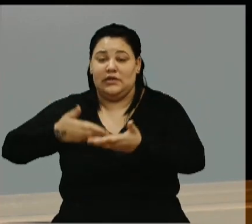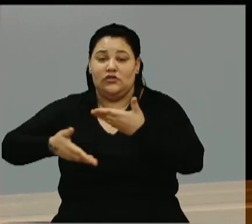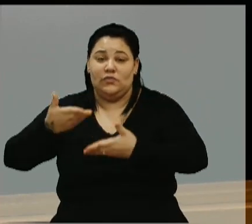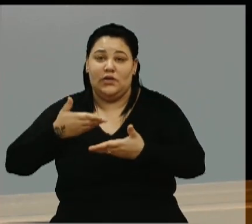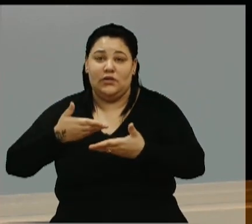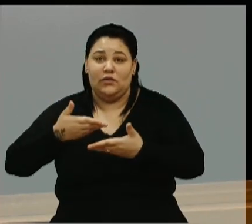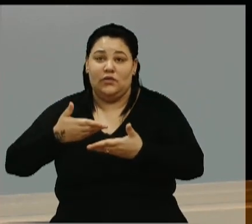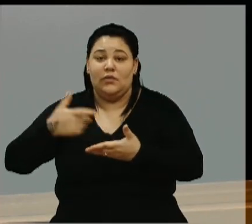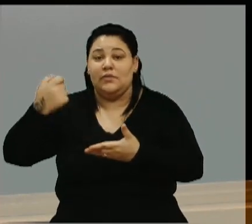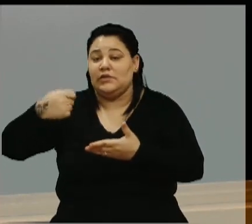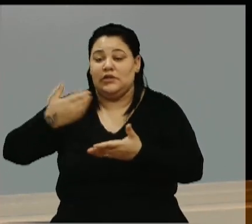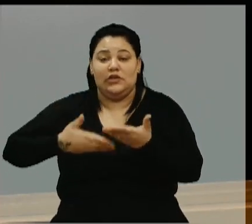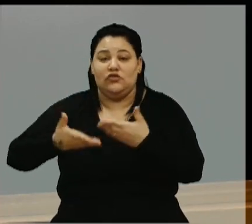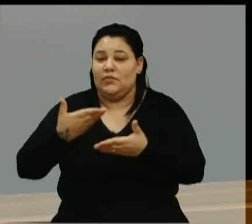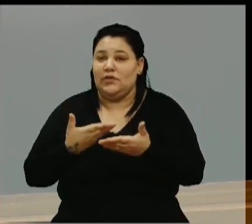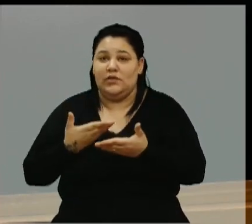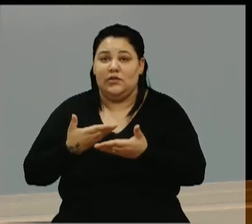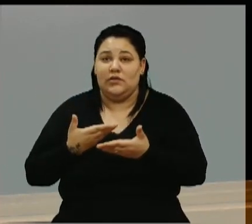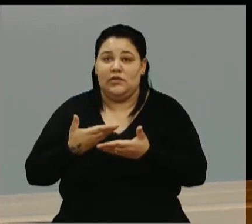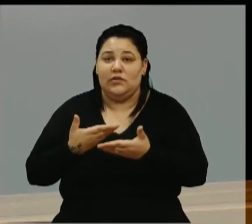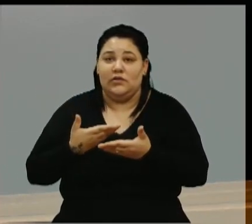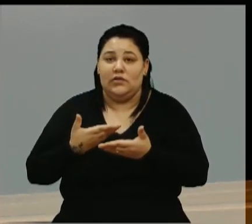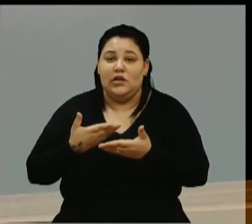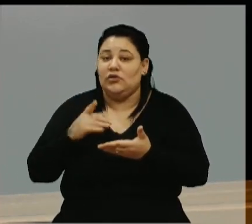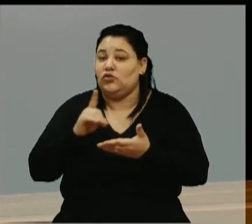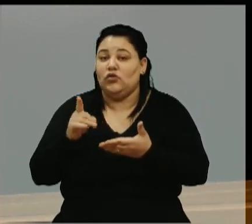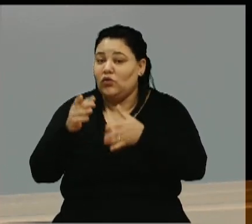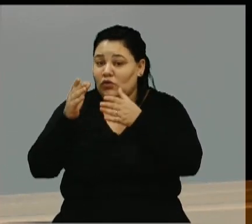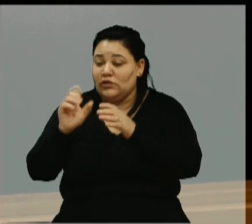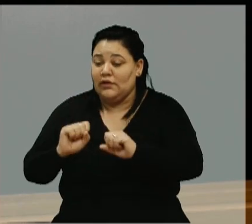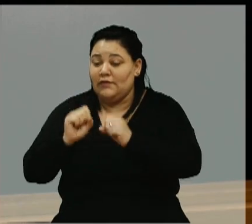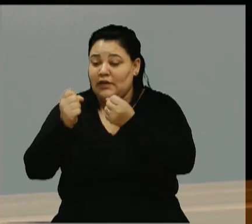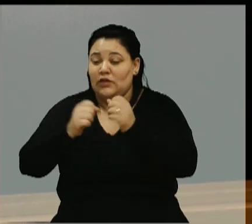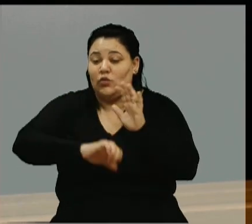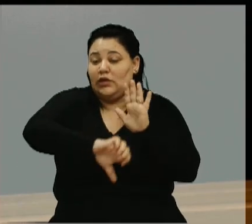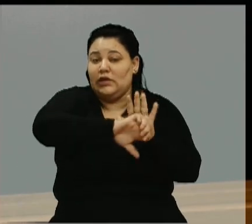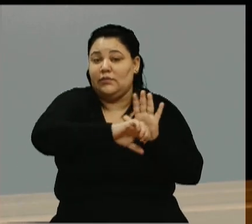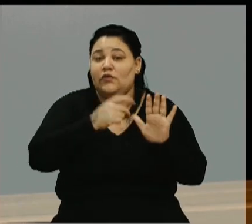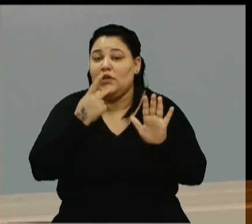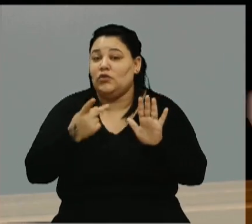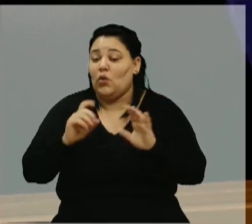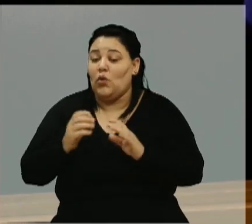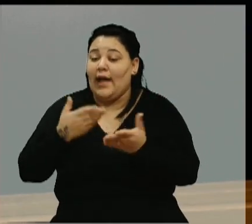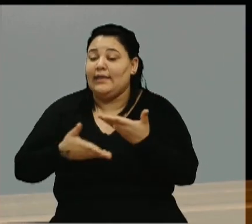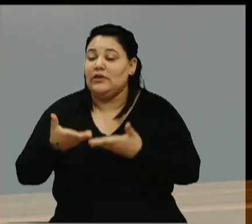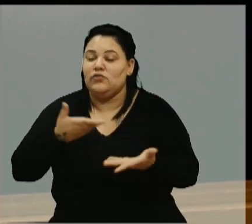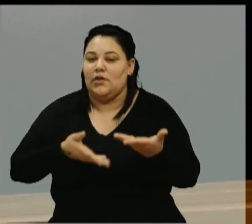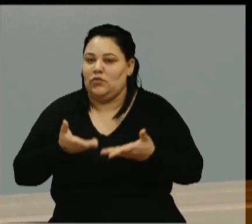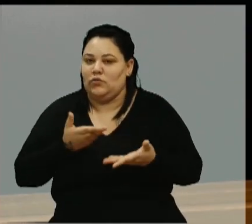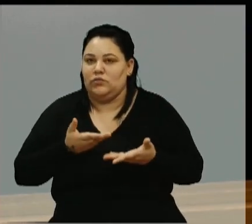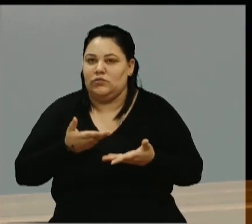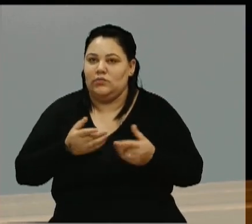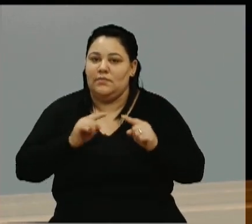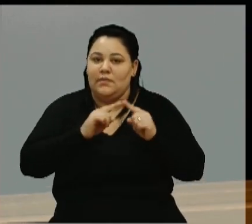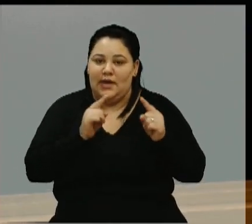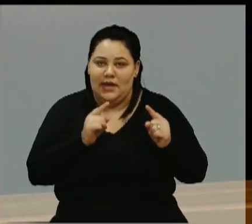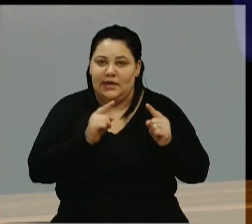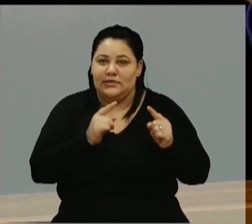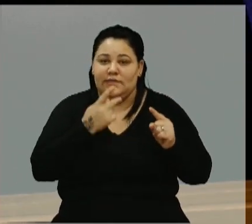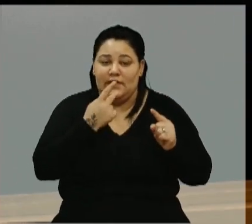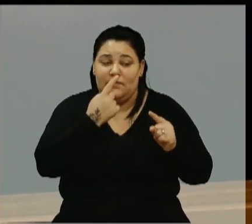vai ser atendido. Eu não vou defender no crime, eu vou ser defendido no atendimento. Mas isso vale para aqueles golpistas que estão